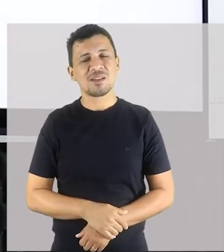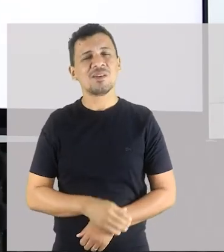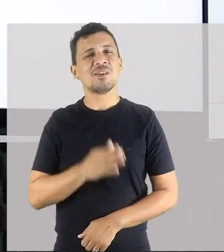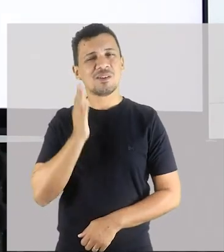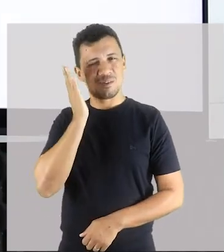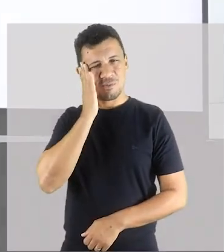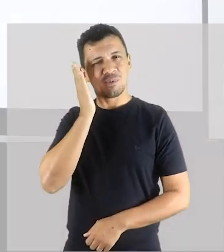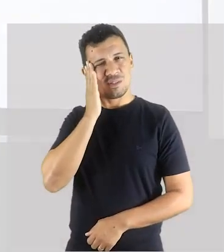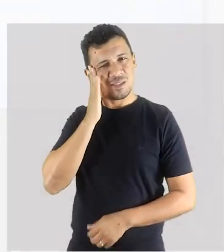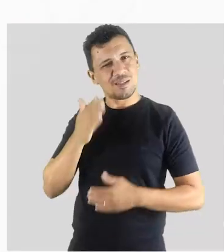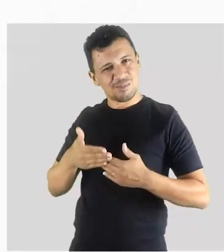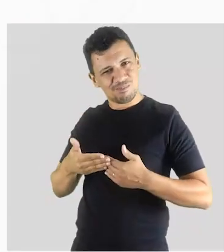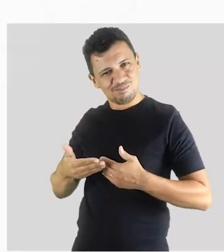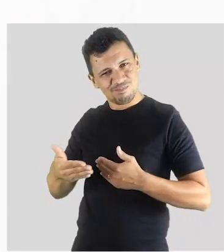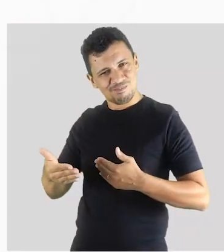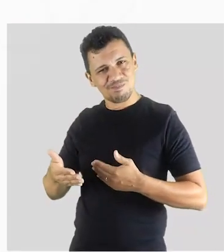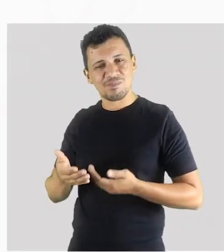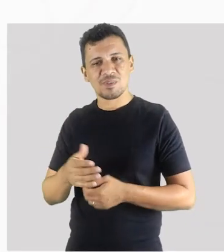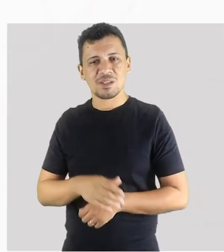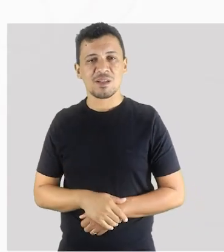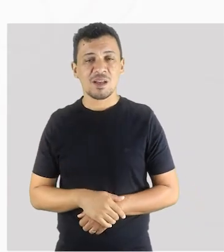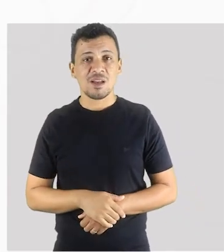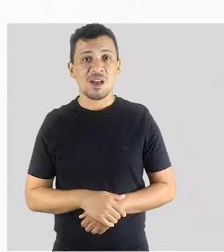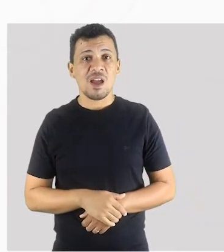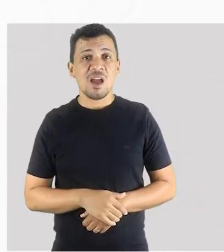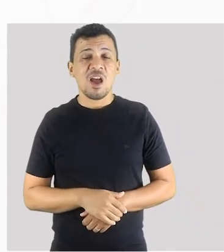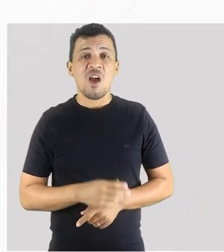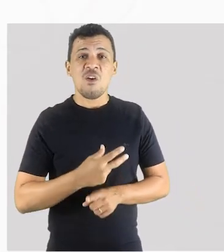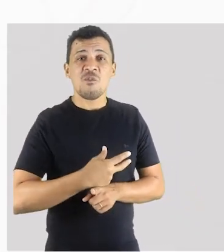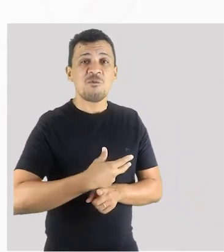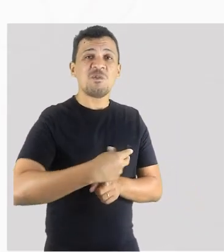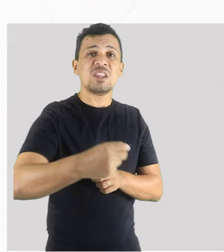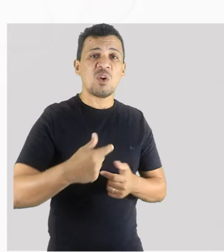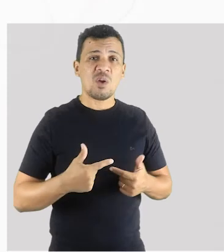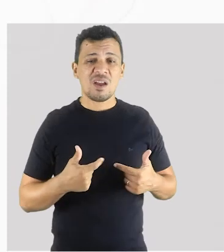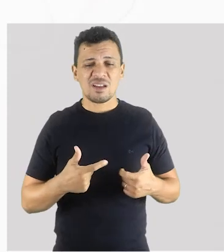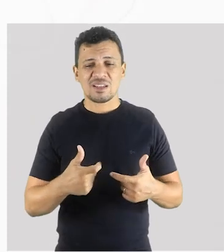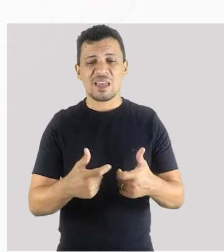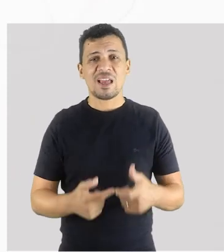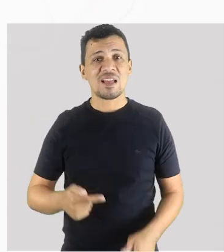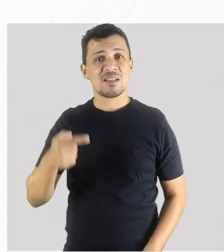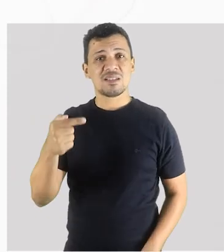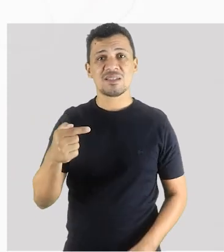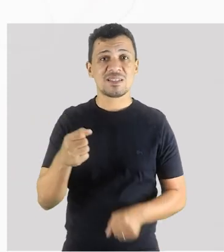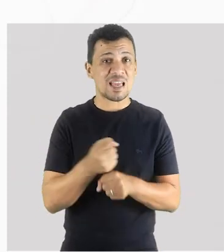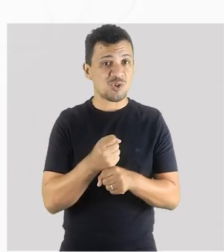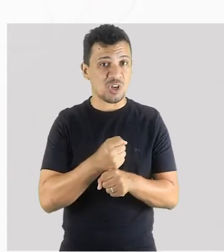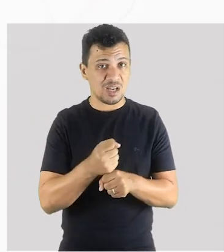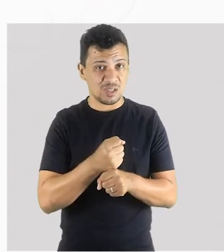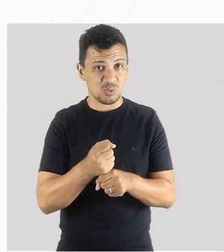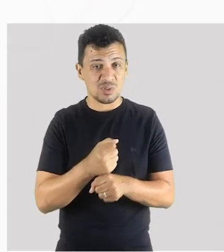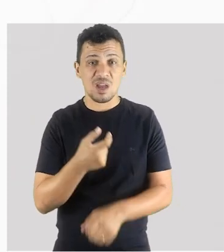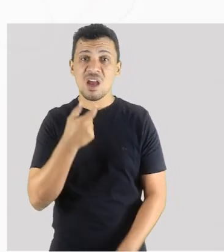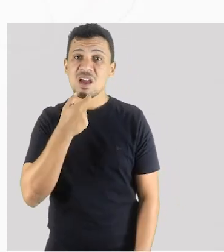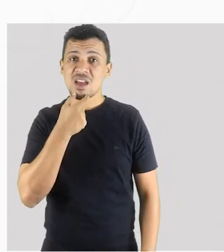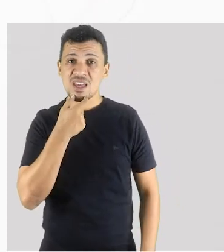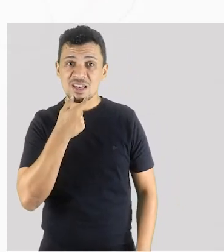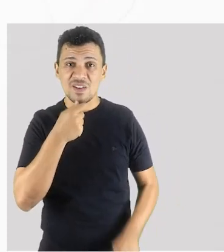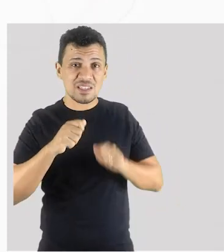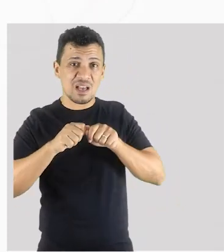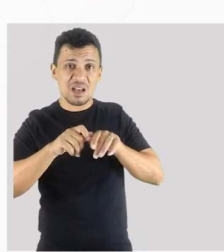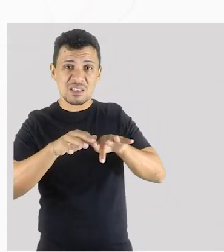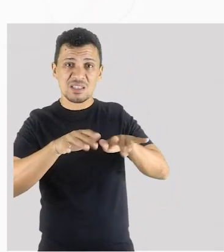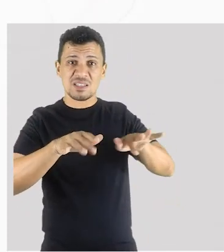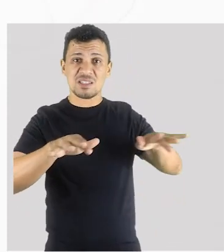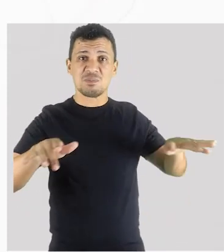mais. Após a vitória na Guerra dos Sete Anos, a coroa inglesa expandiu seus territórios na América